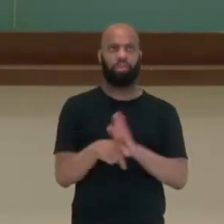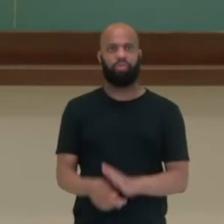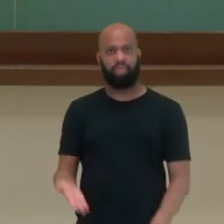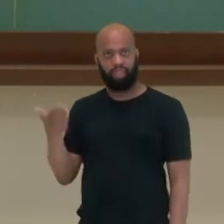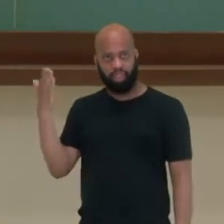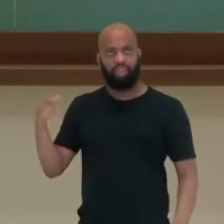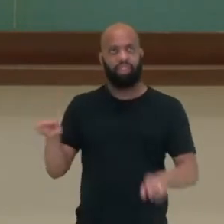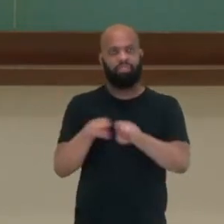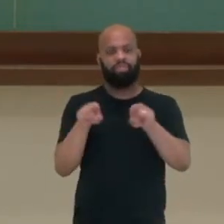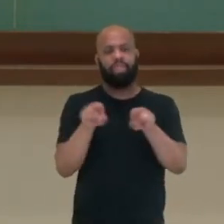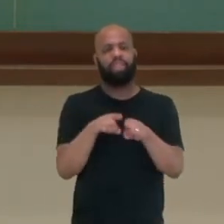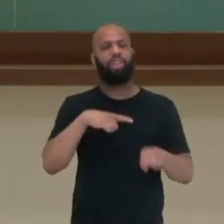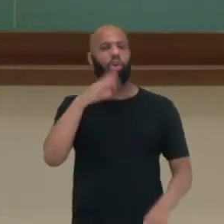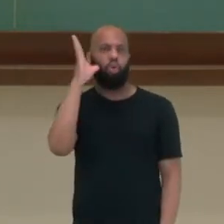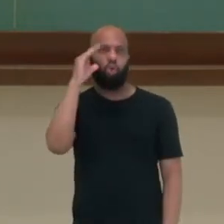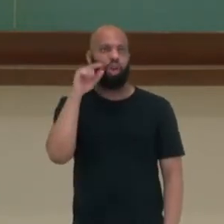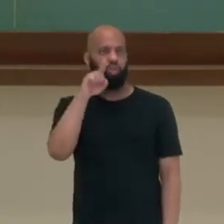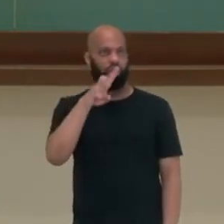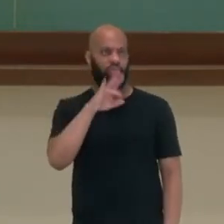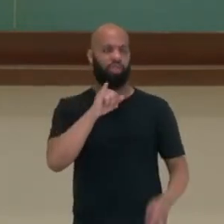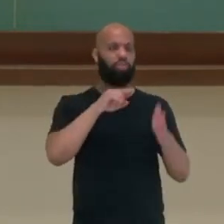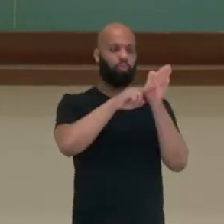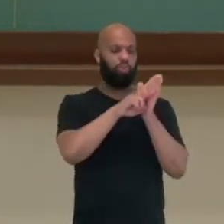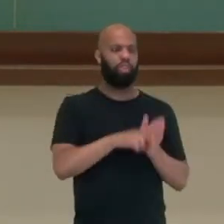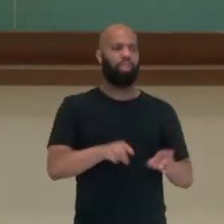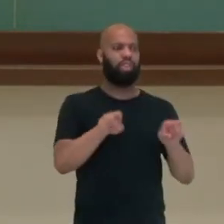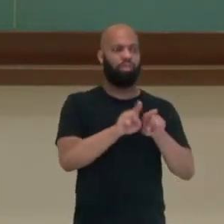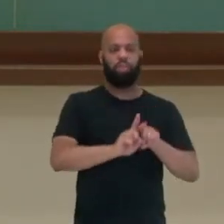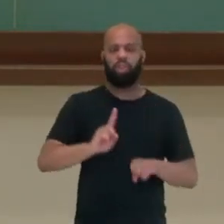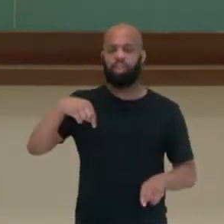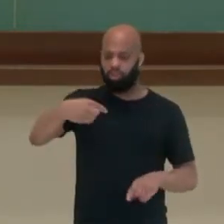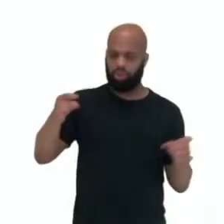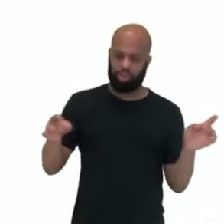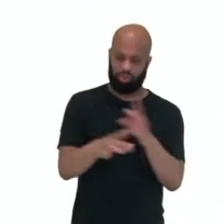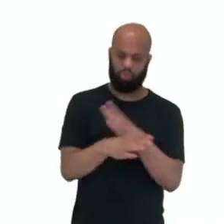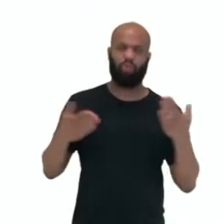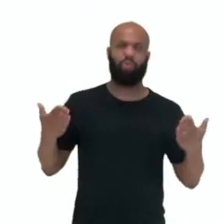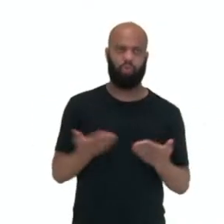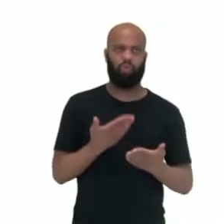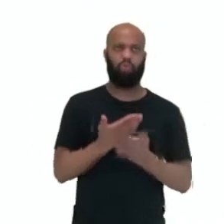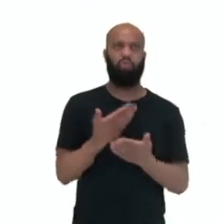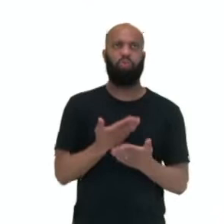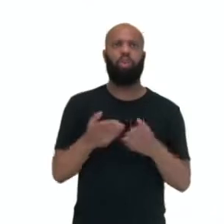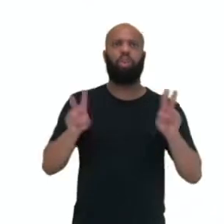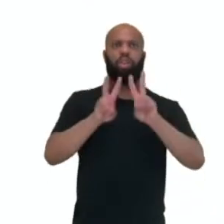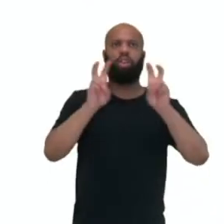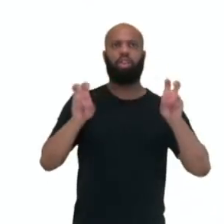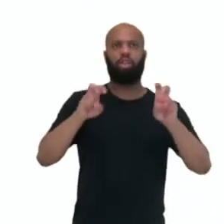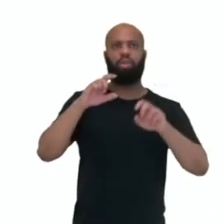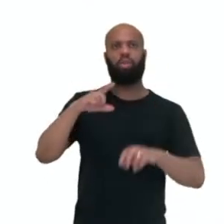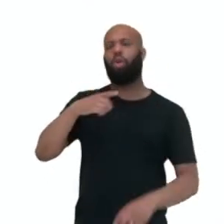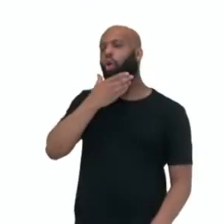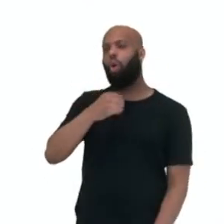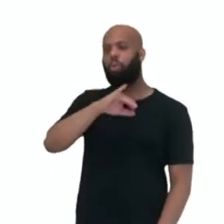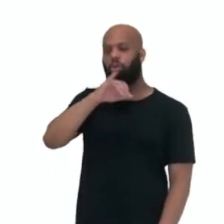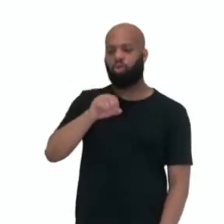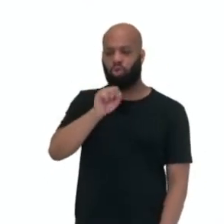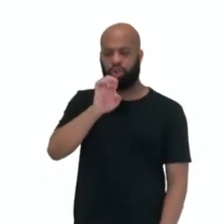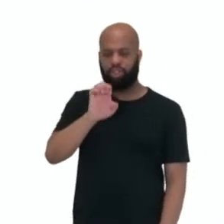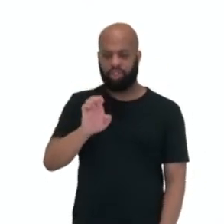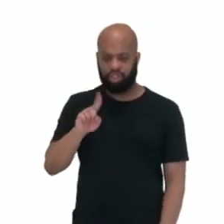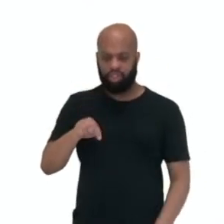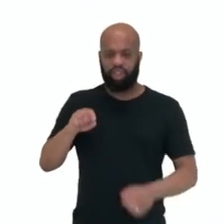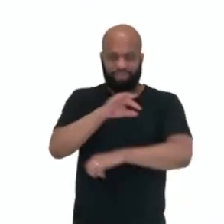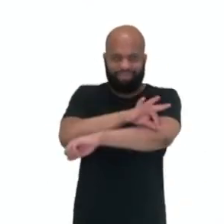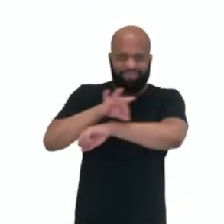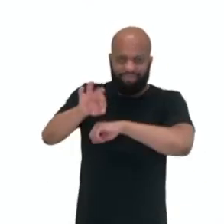Fica também a curiosidade para que você pesquise após a nossa aula sobre quando o José Augusto Bellucci projetou